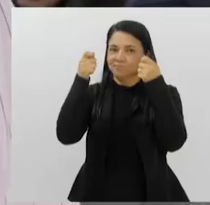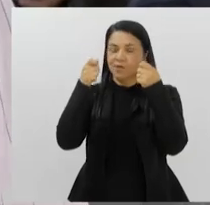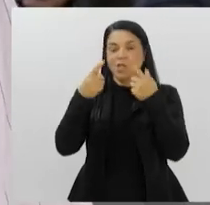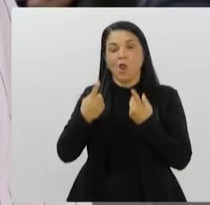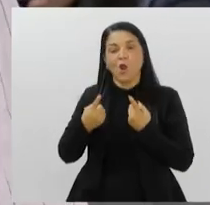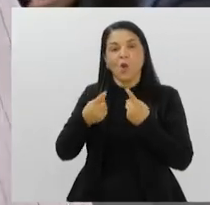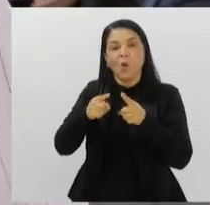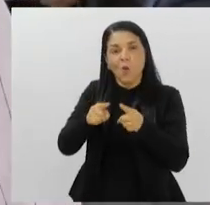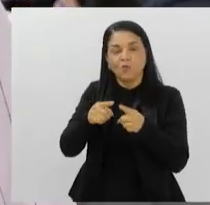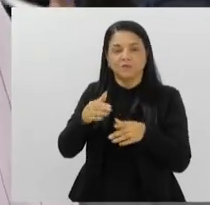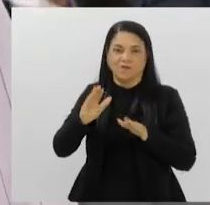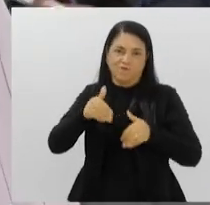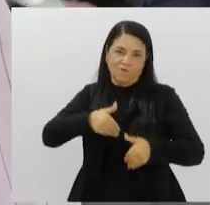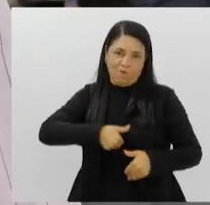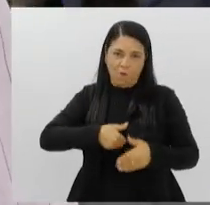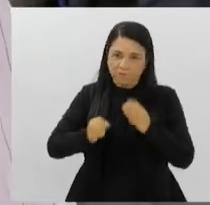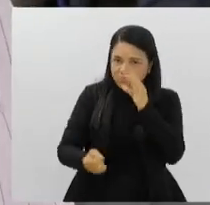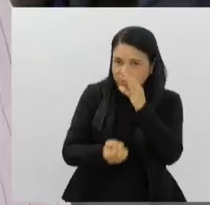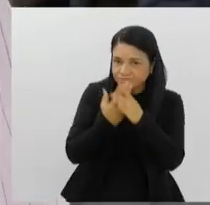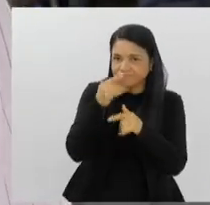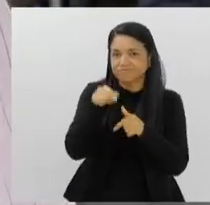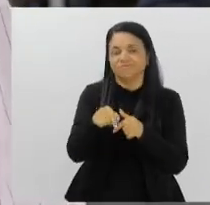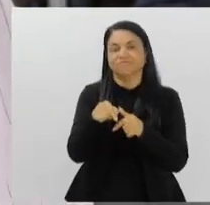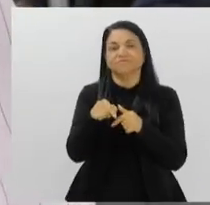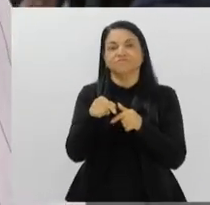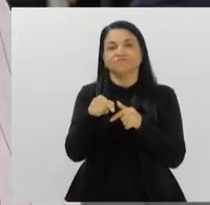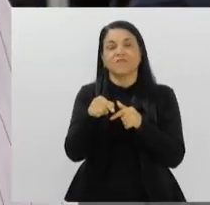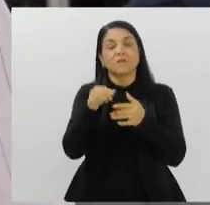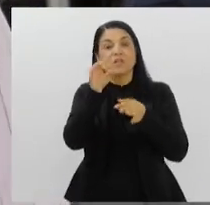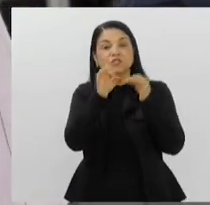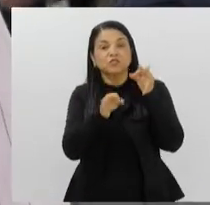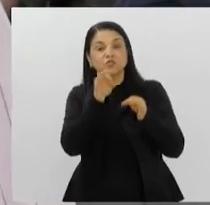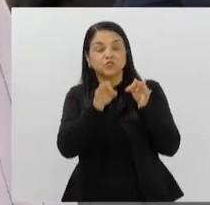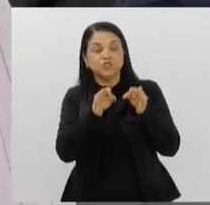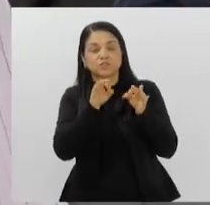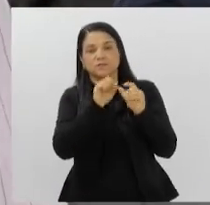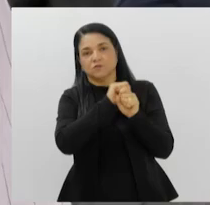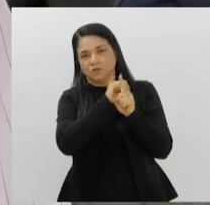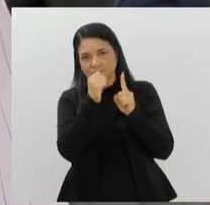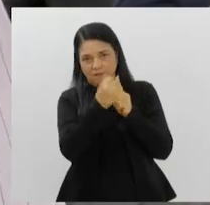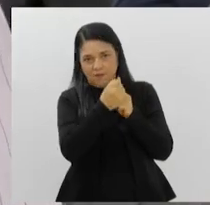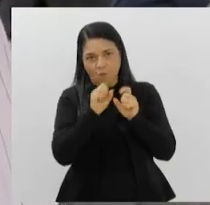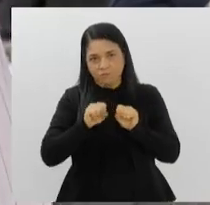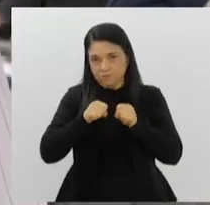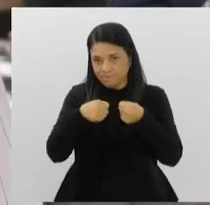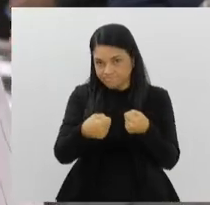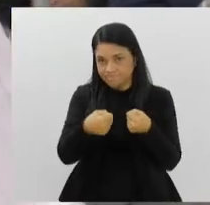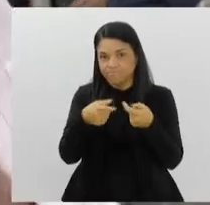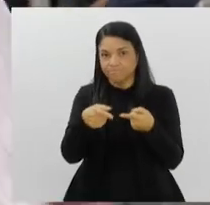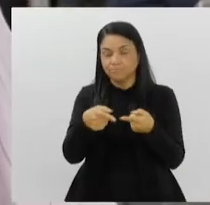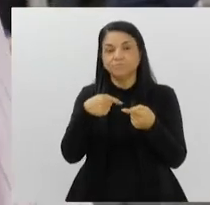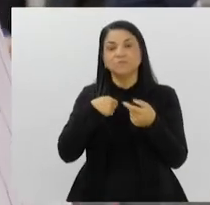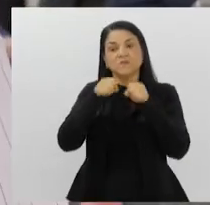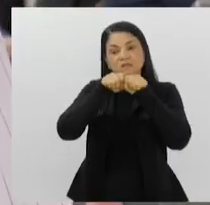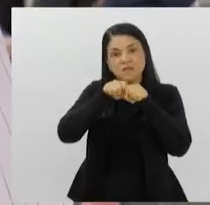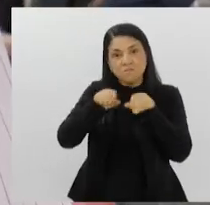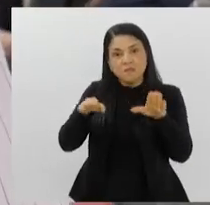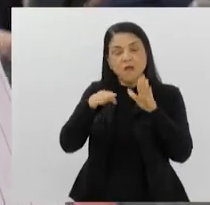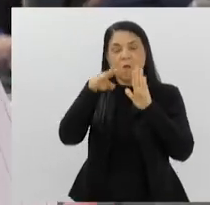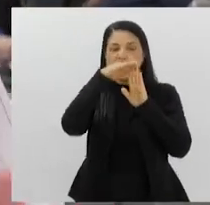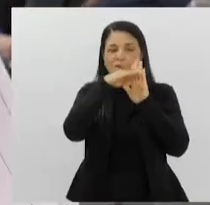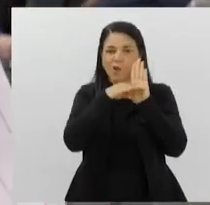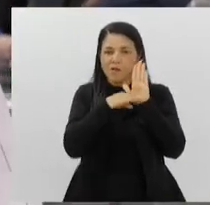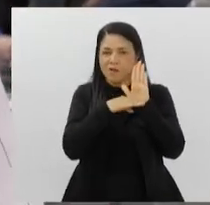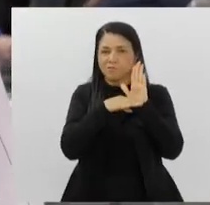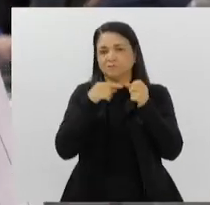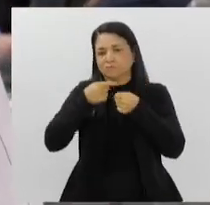contra a fome e pela justiça social. Então, ampliar esse programa,